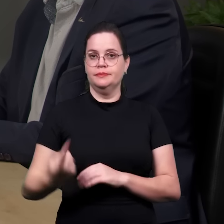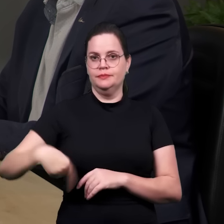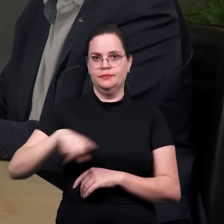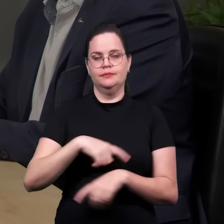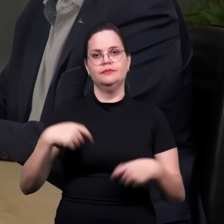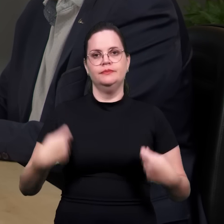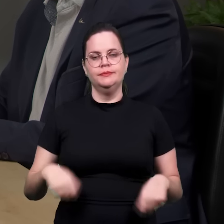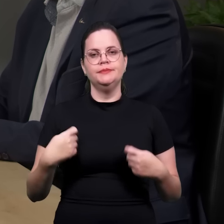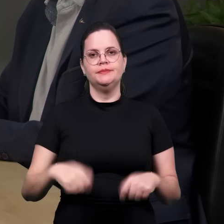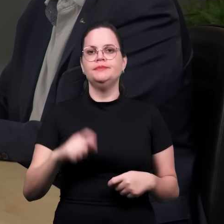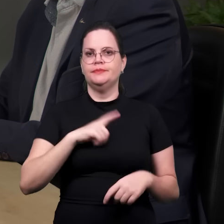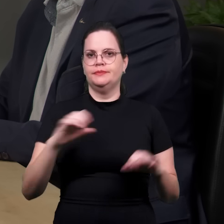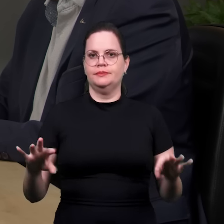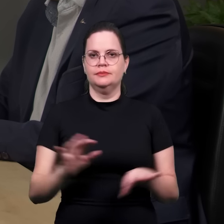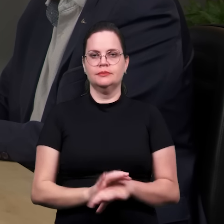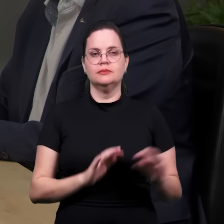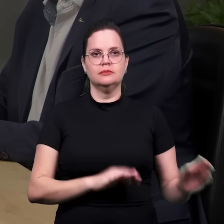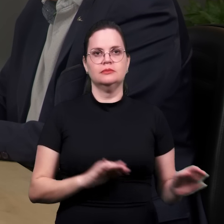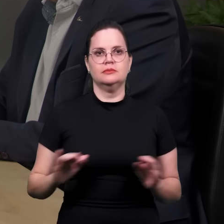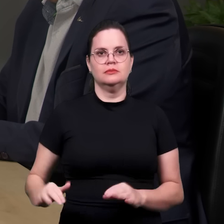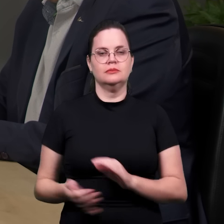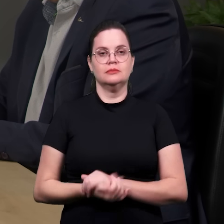ela precisa estar pronta. Então nós vamos abordar aqui